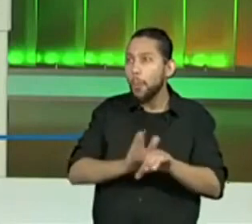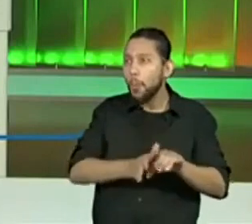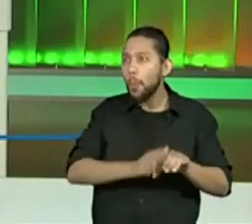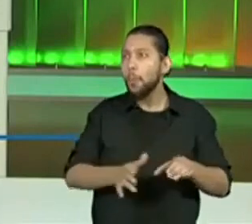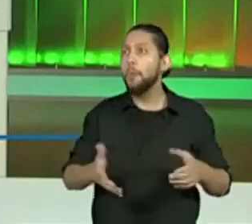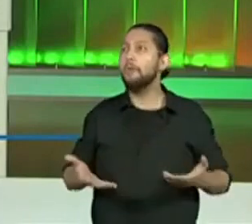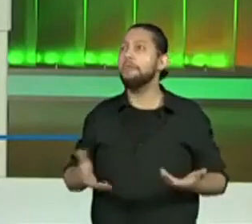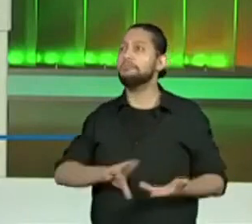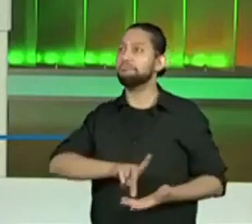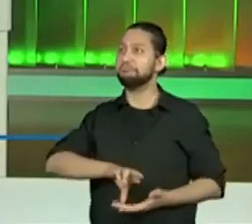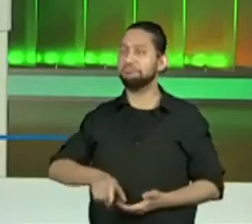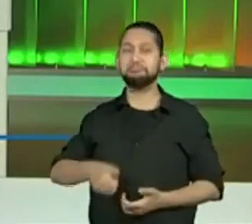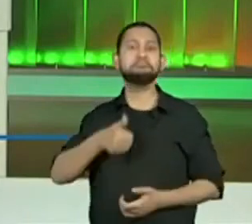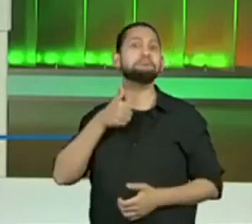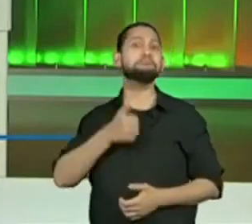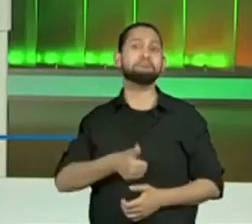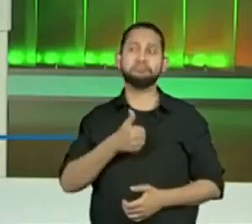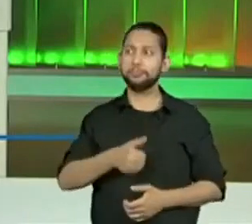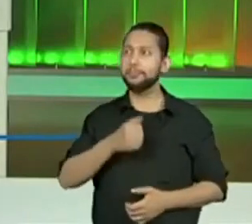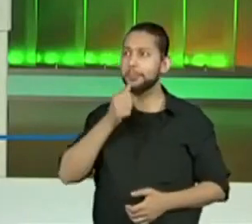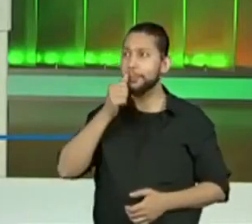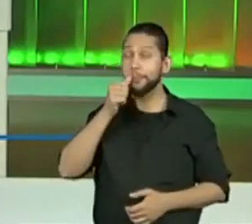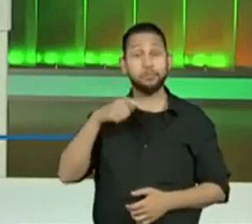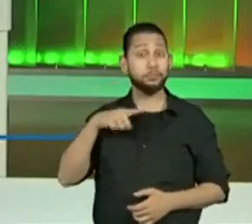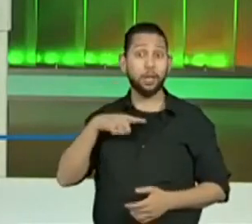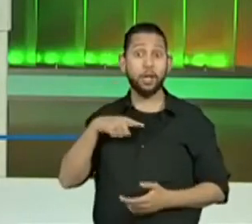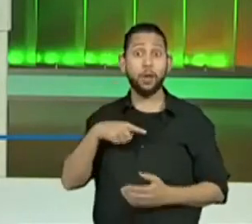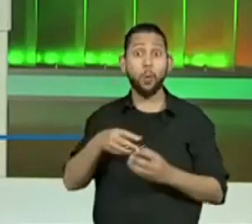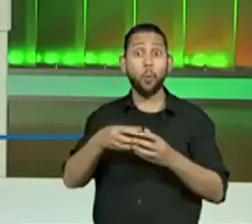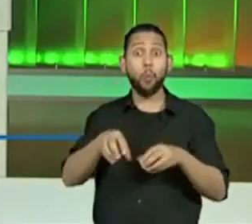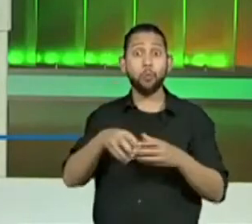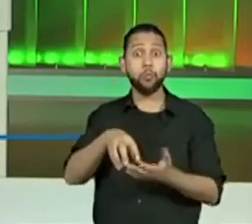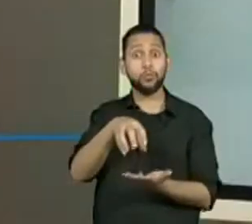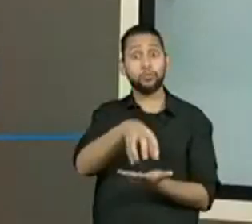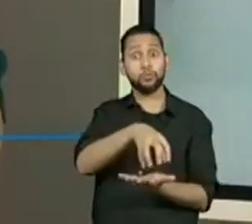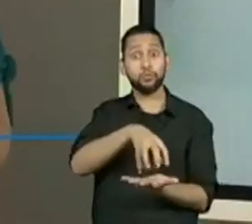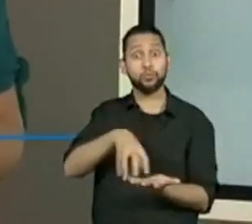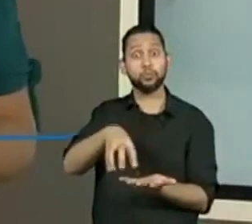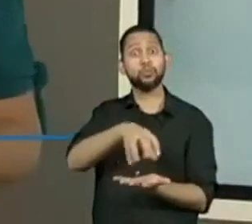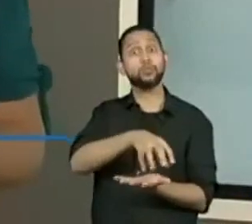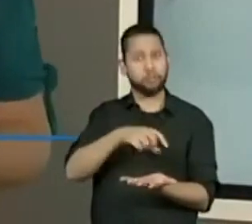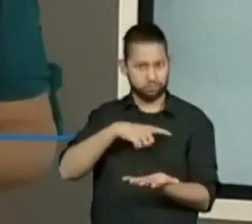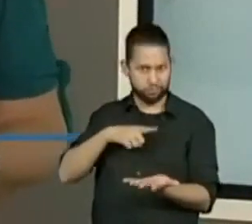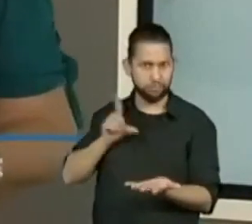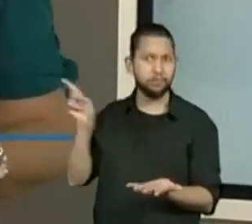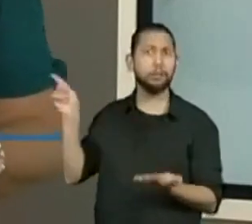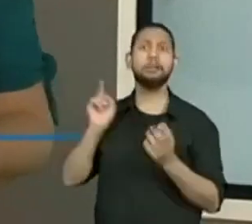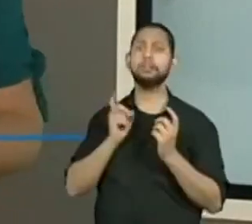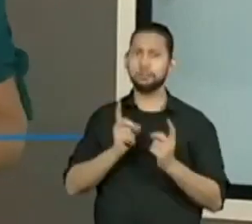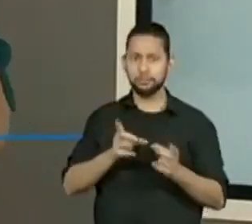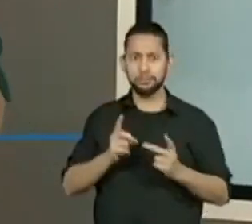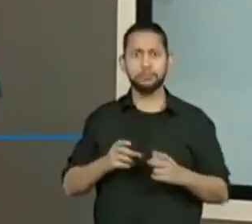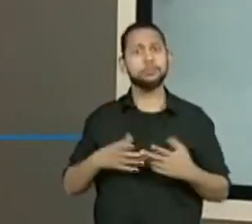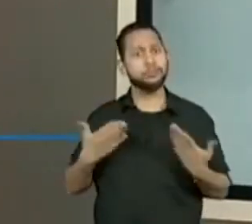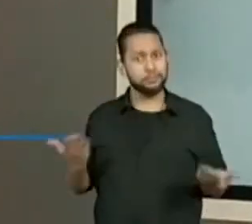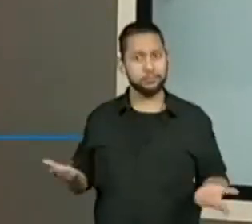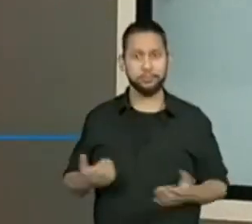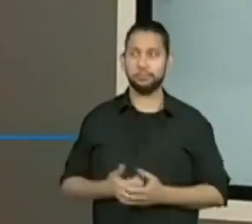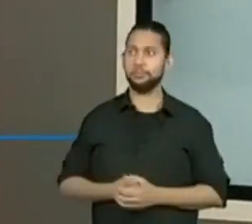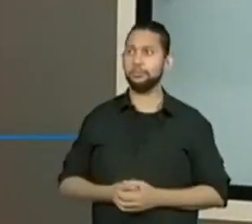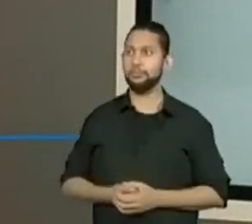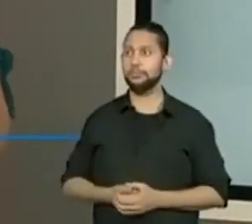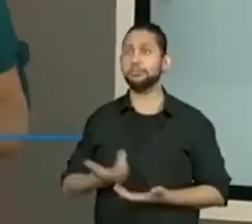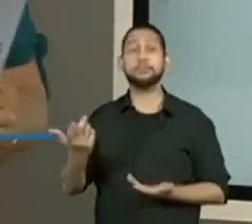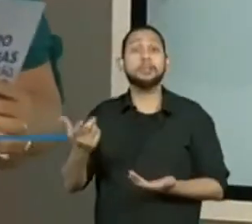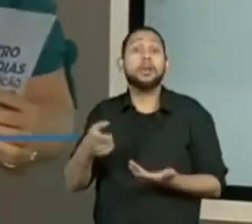verduras né ovos também podem ser vendidos e numa Quitanda então mais